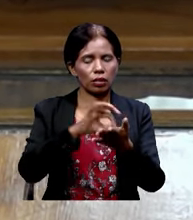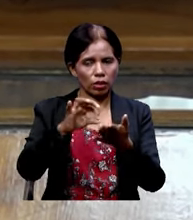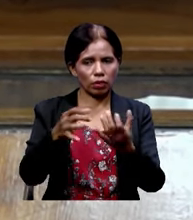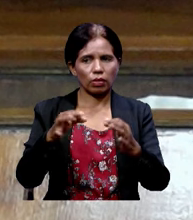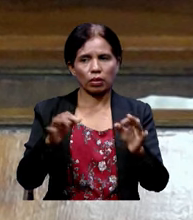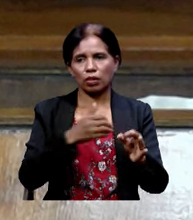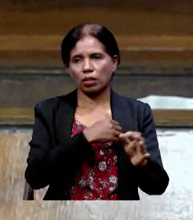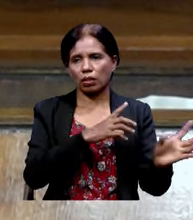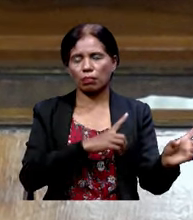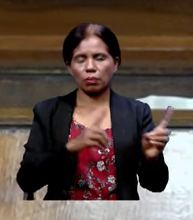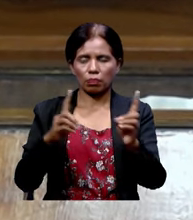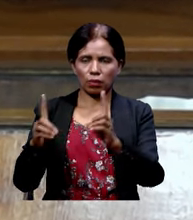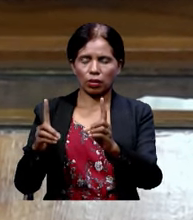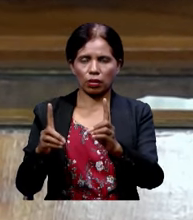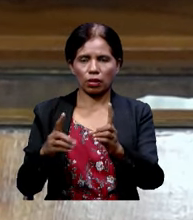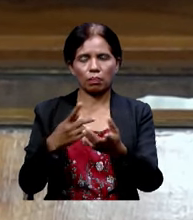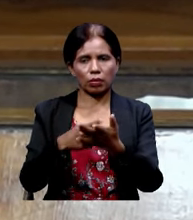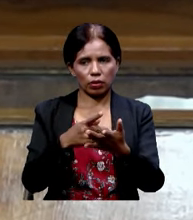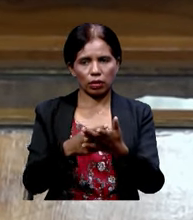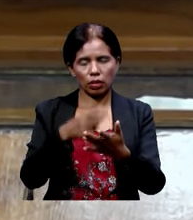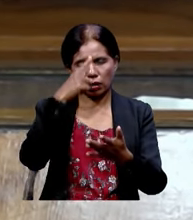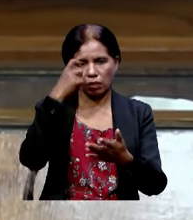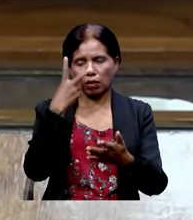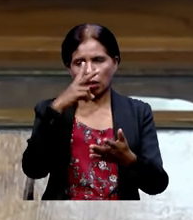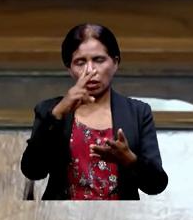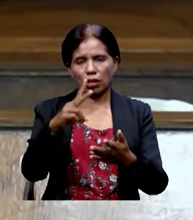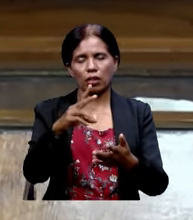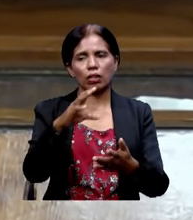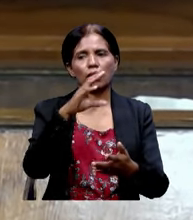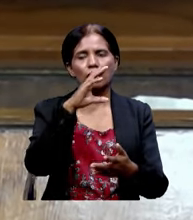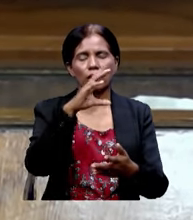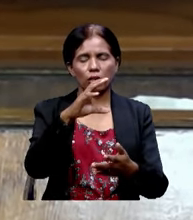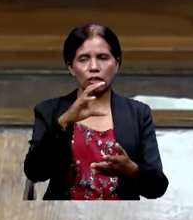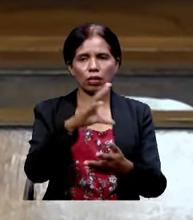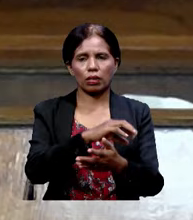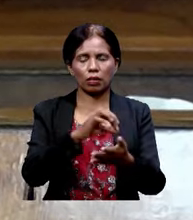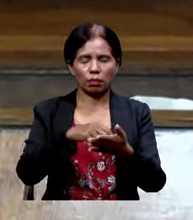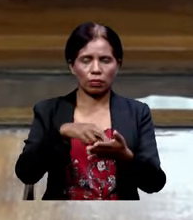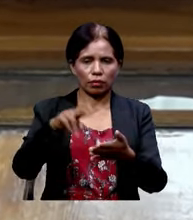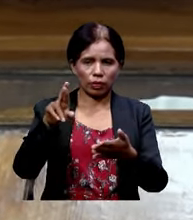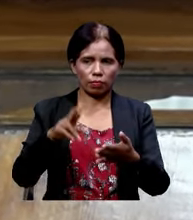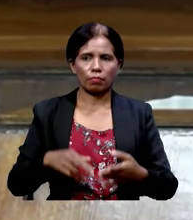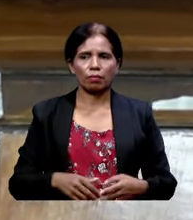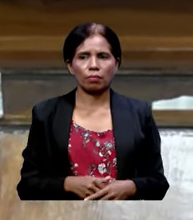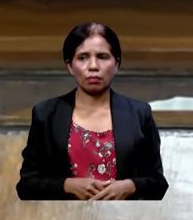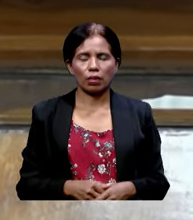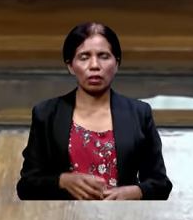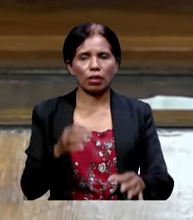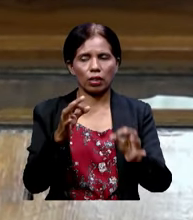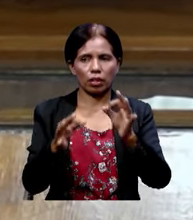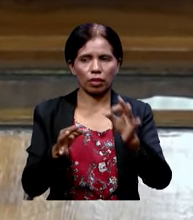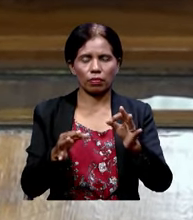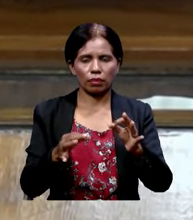dá o que implementa nini obra, também aguarda ela a Câmara de Contas nini vista prévia. Mesmo nia